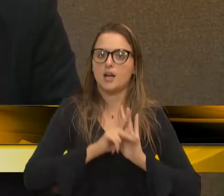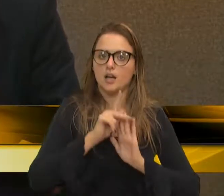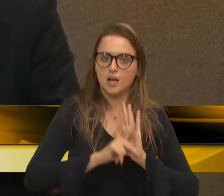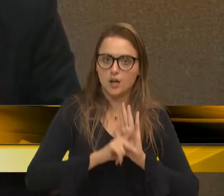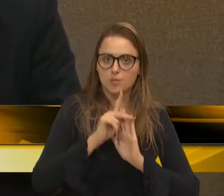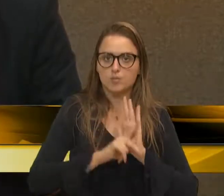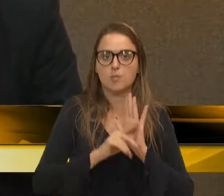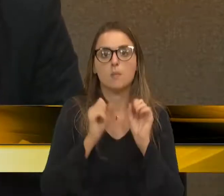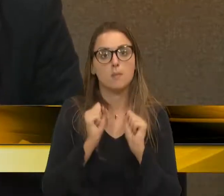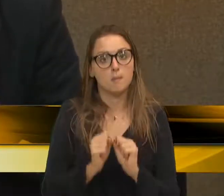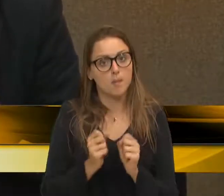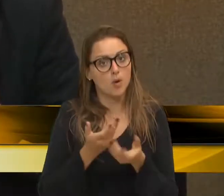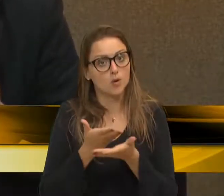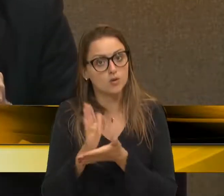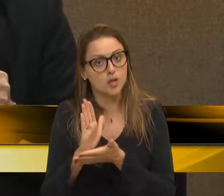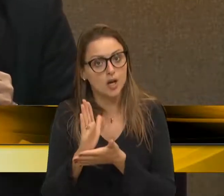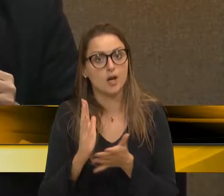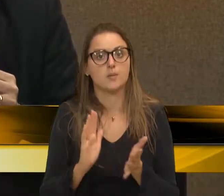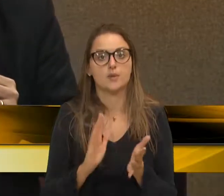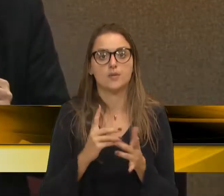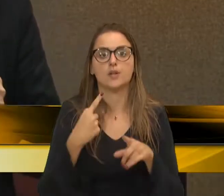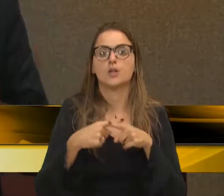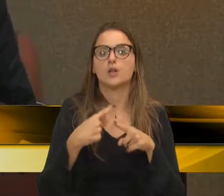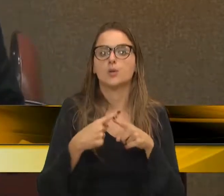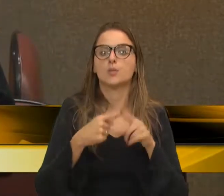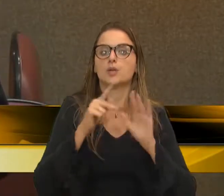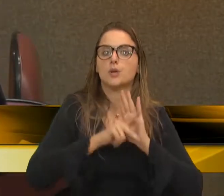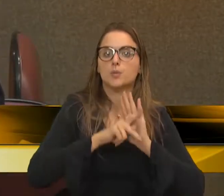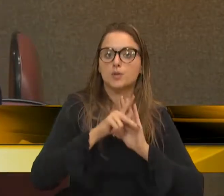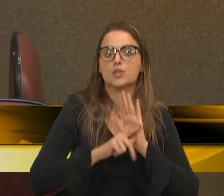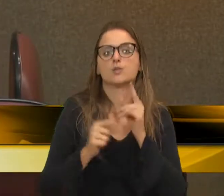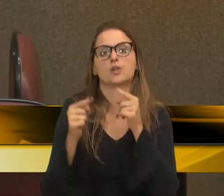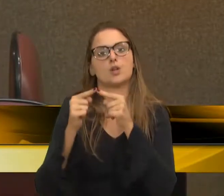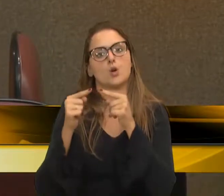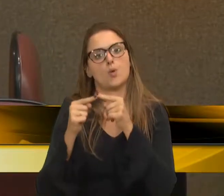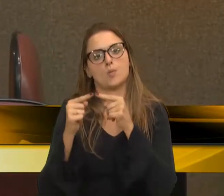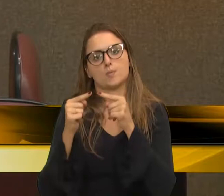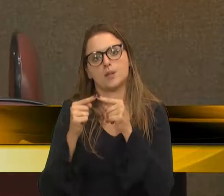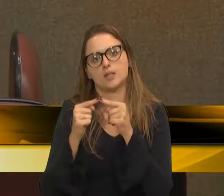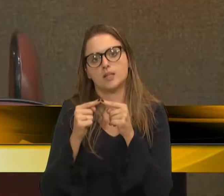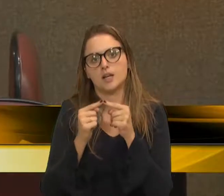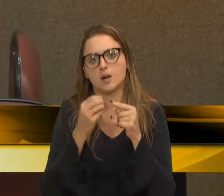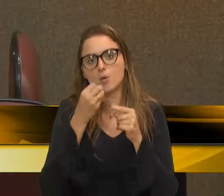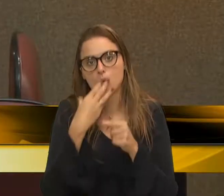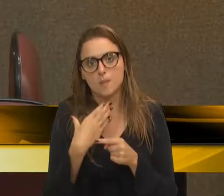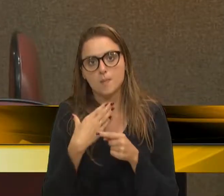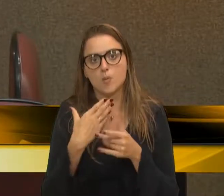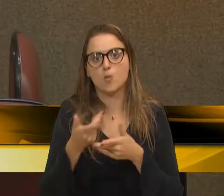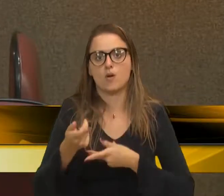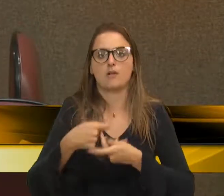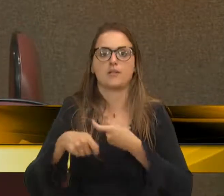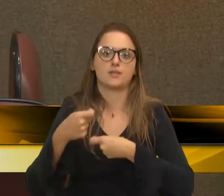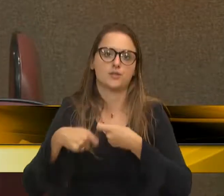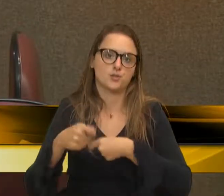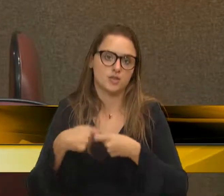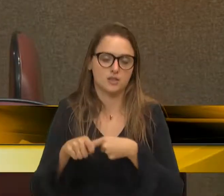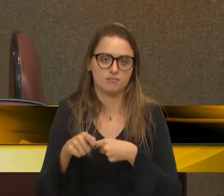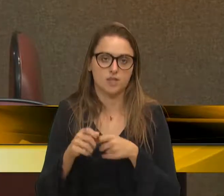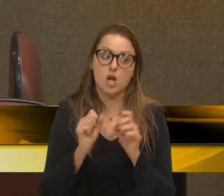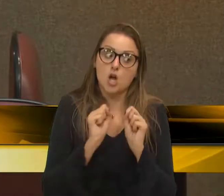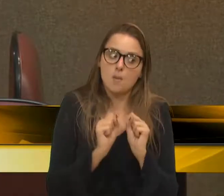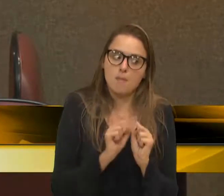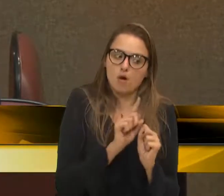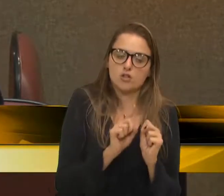que ele pode ser aprovado, vereador Fiuza, porque é um projeto que dialoga com a boa-fé da administração. Ele pode não